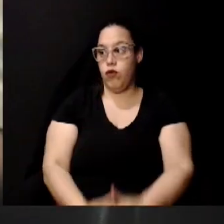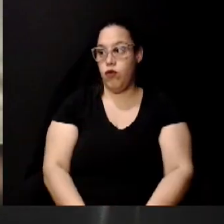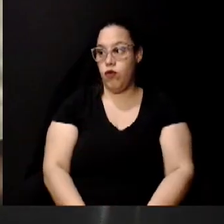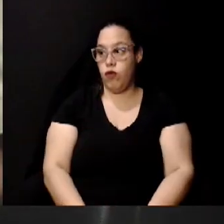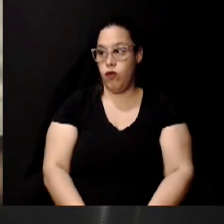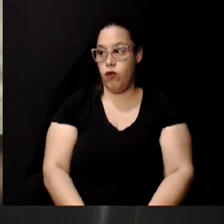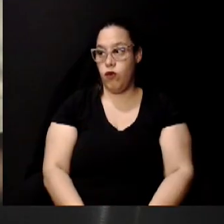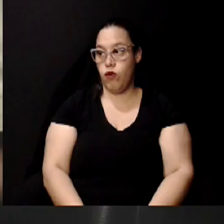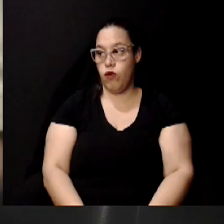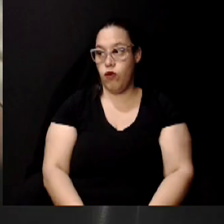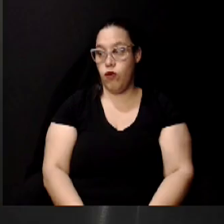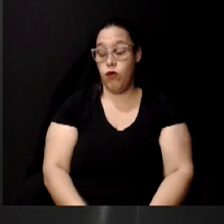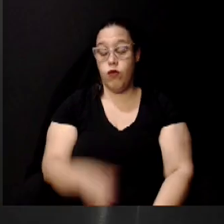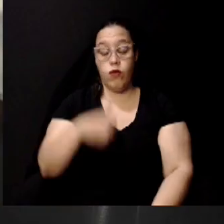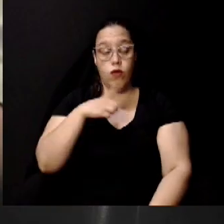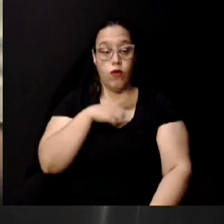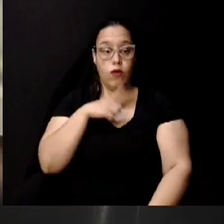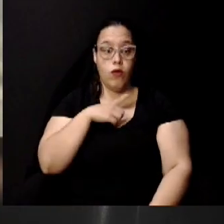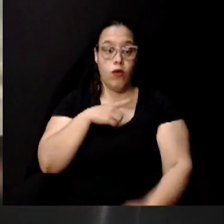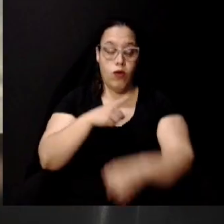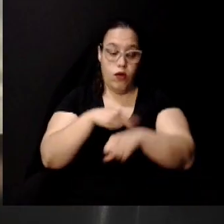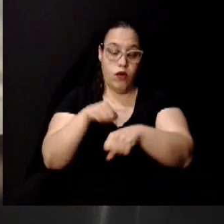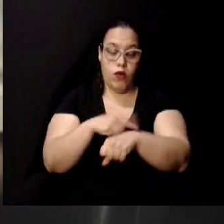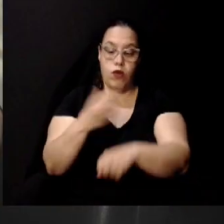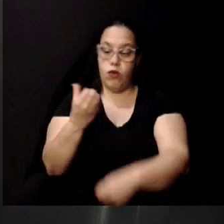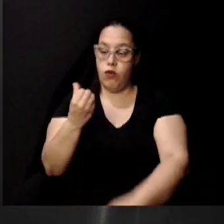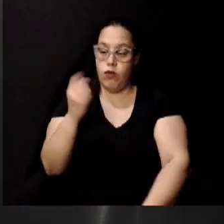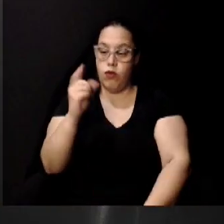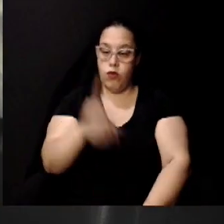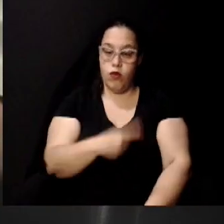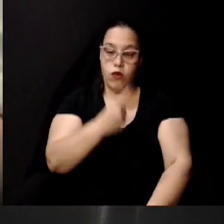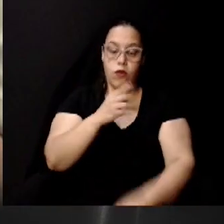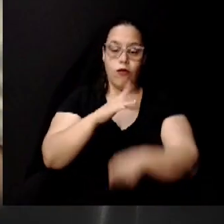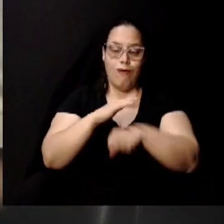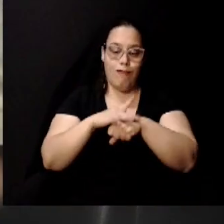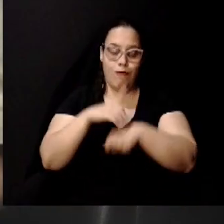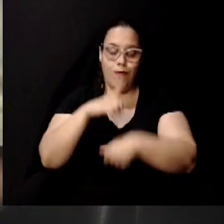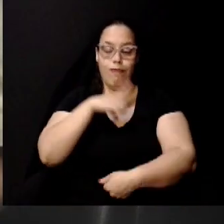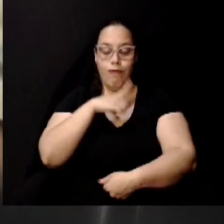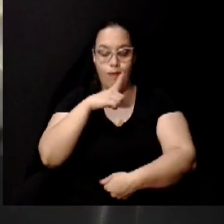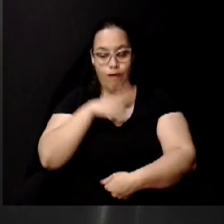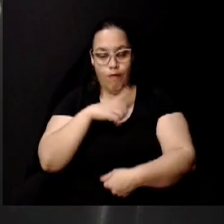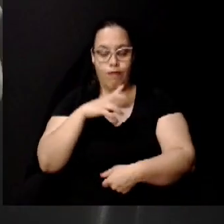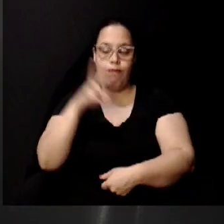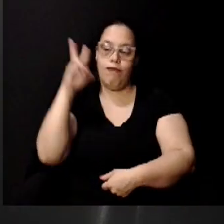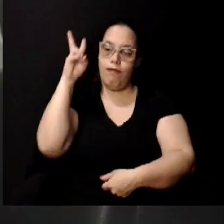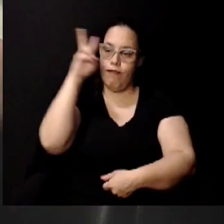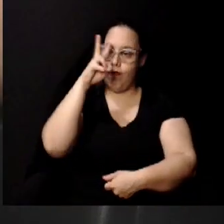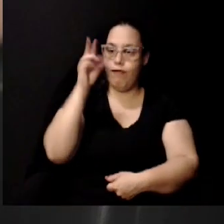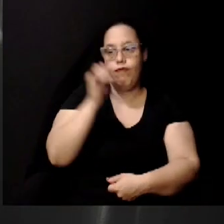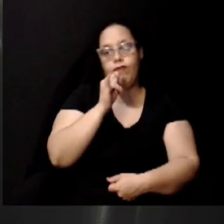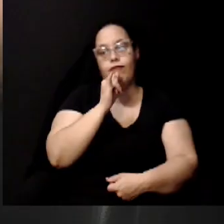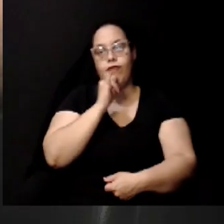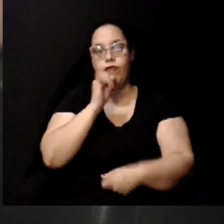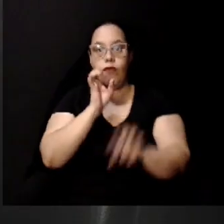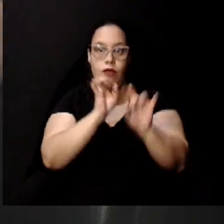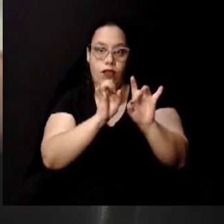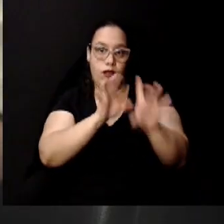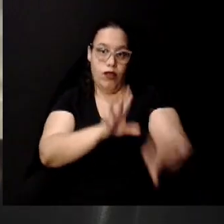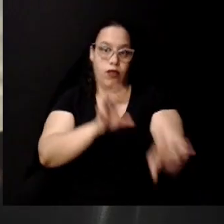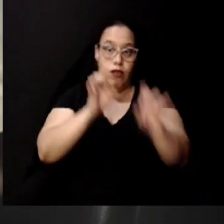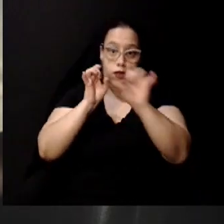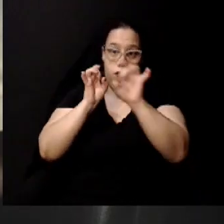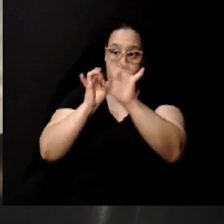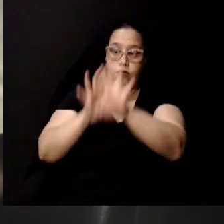tem essa escala 6x1, que tem histórico de adoecimento, que tem histórico, por exemplo, de abandono de trabalhador sem receber